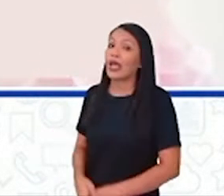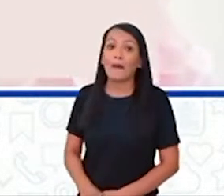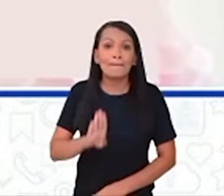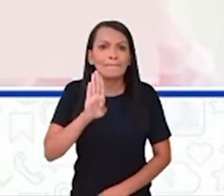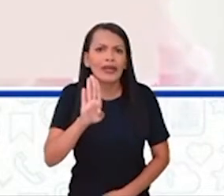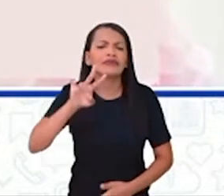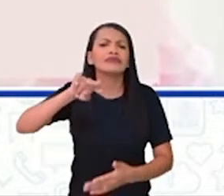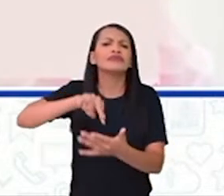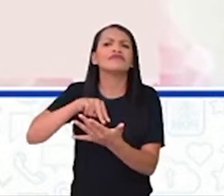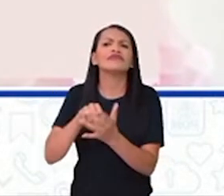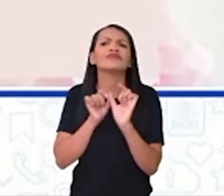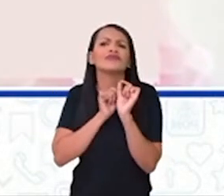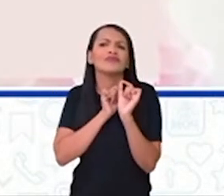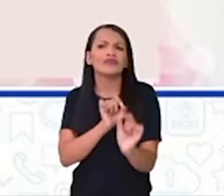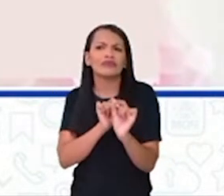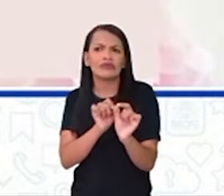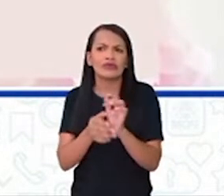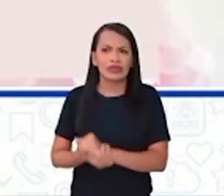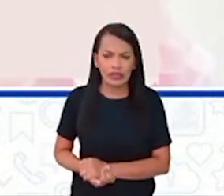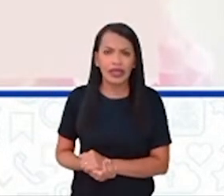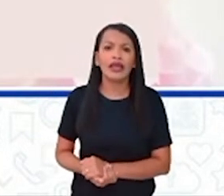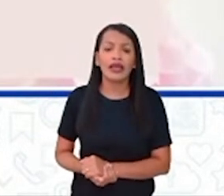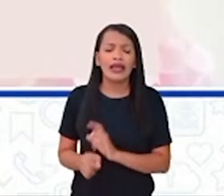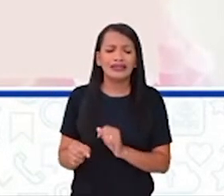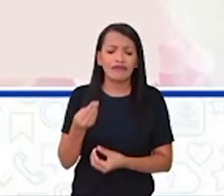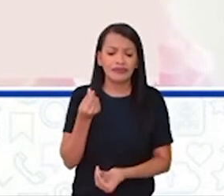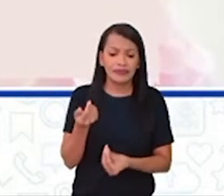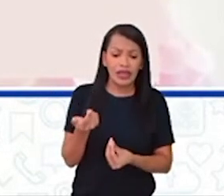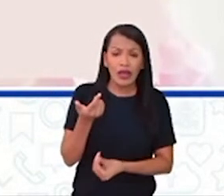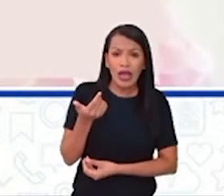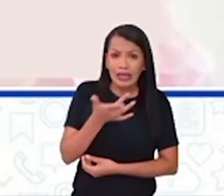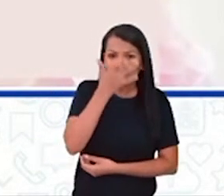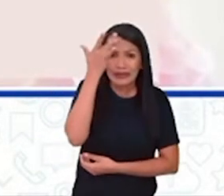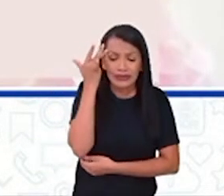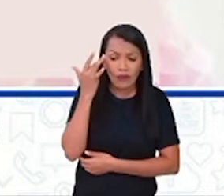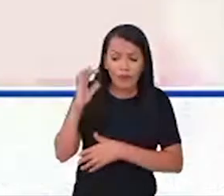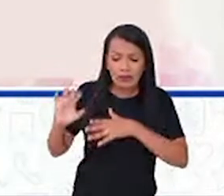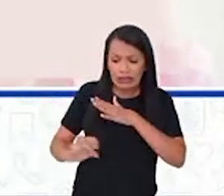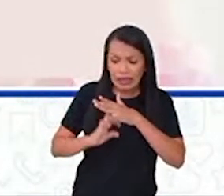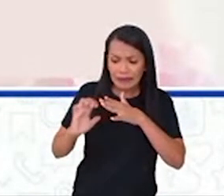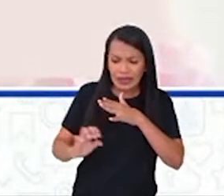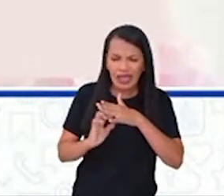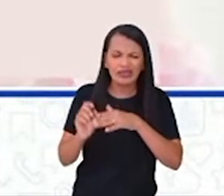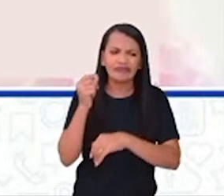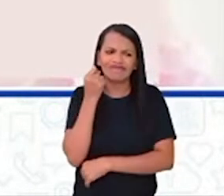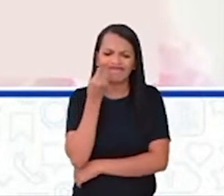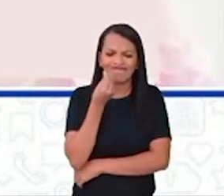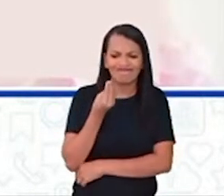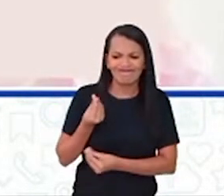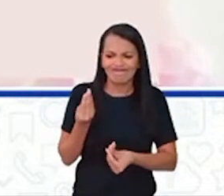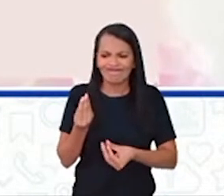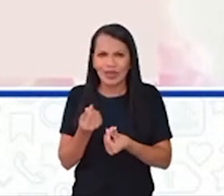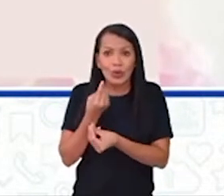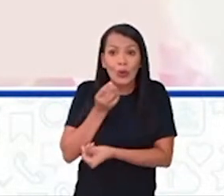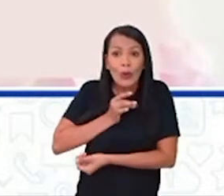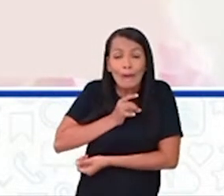diante das notícias, ou seja, eles estavam receosos, eles estavam suspeitosos diante das